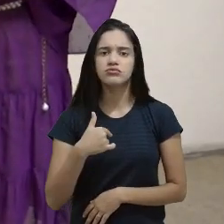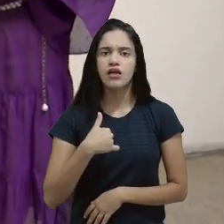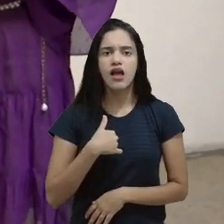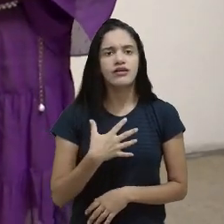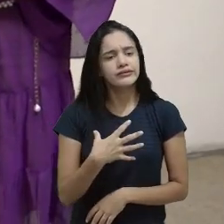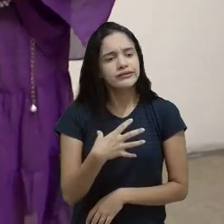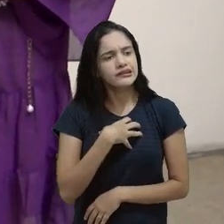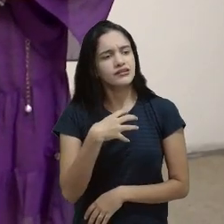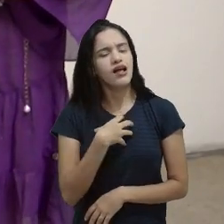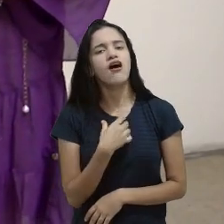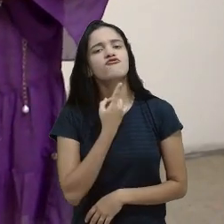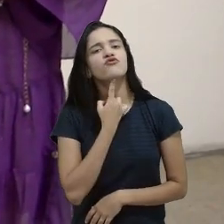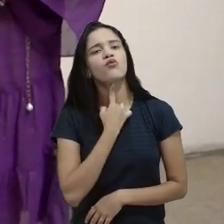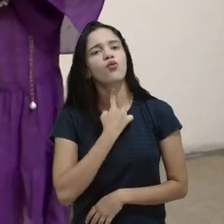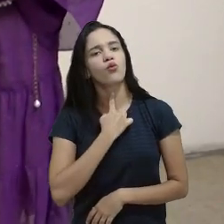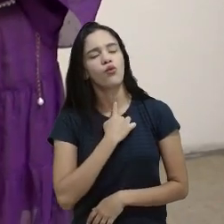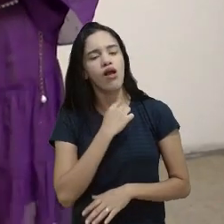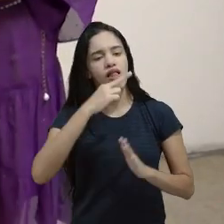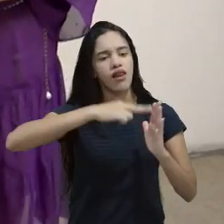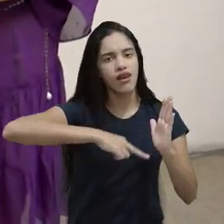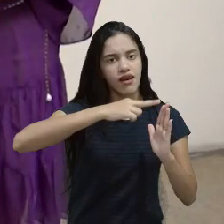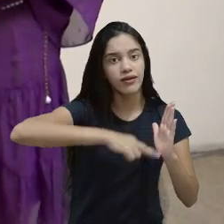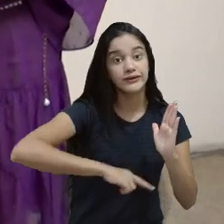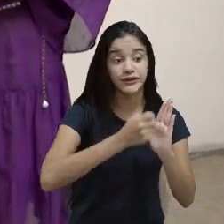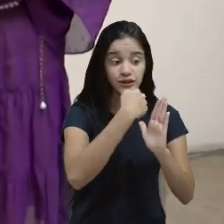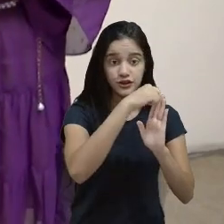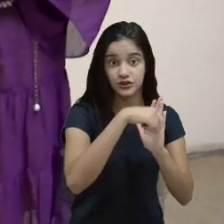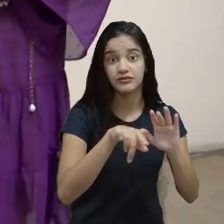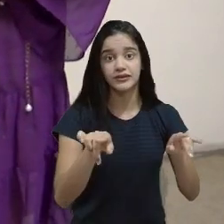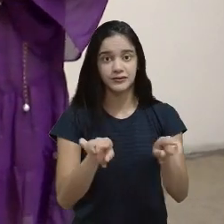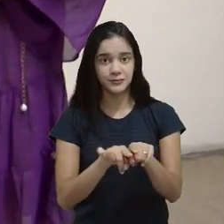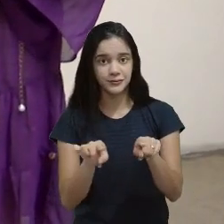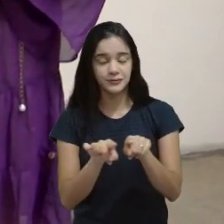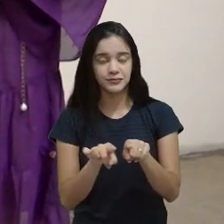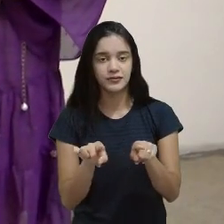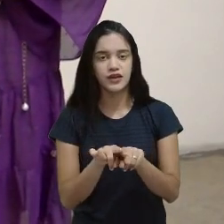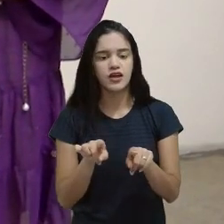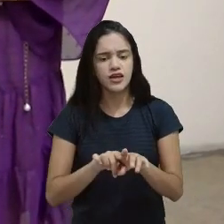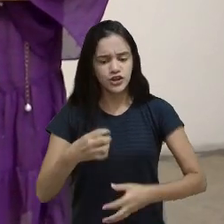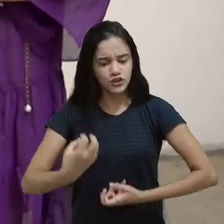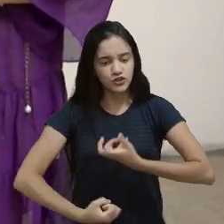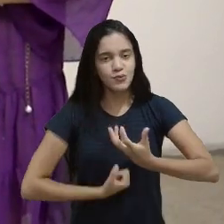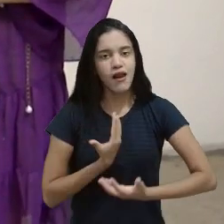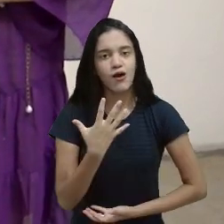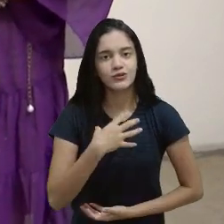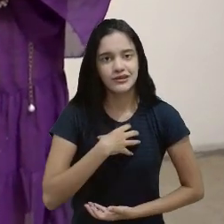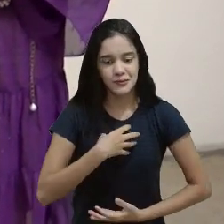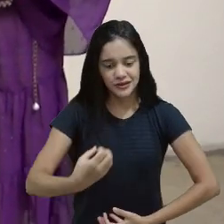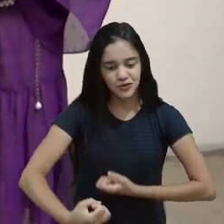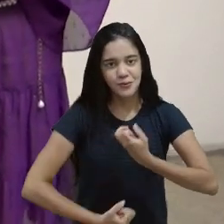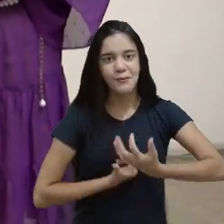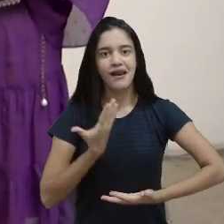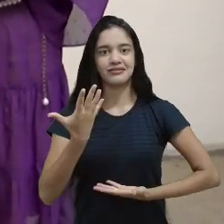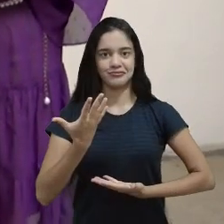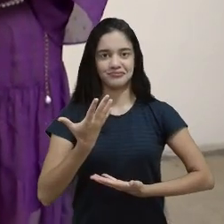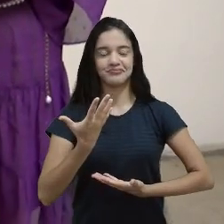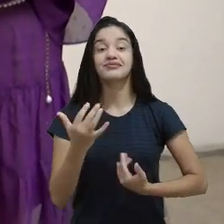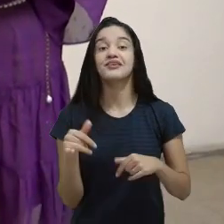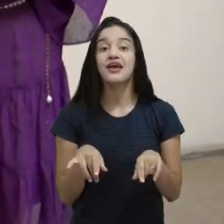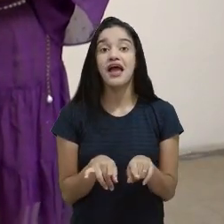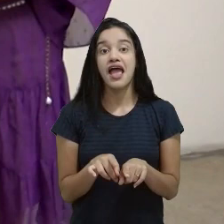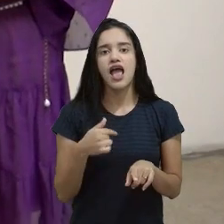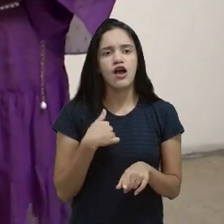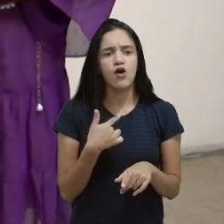pessoas a vontade de ler e a vontade de escrever e delas também expressarem seus sentimentos. Porque, como eu